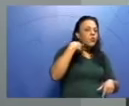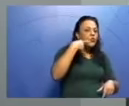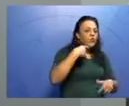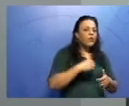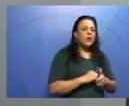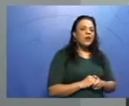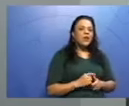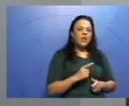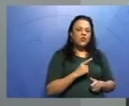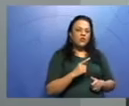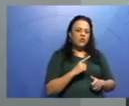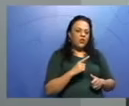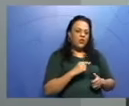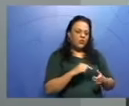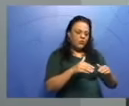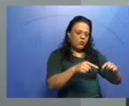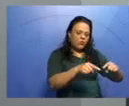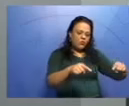Banca, escritório.